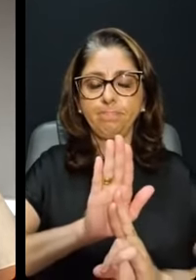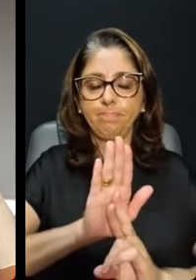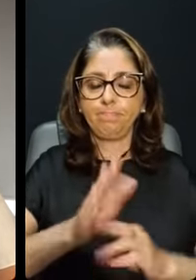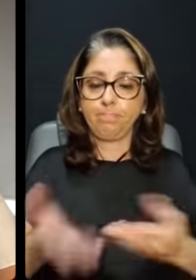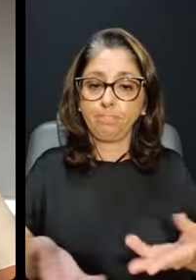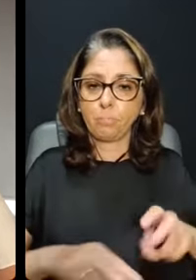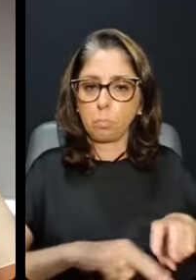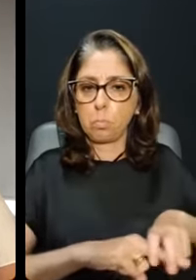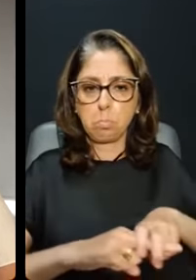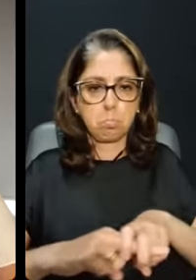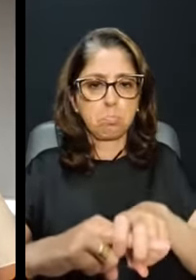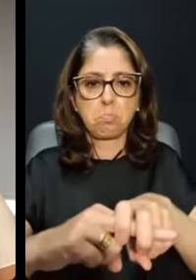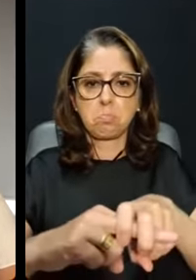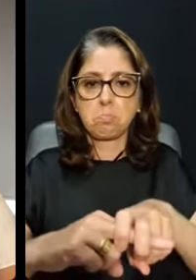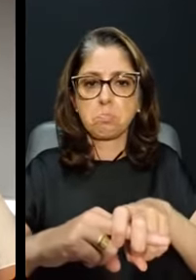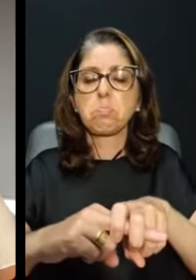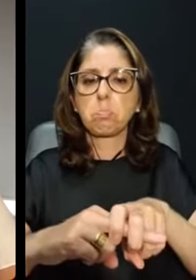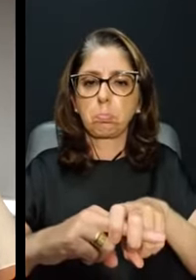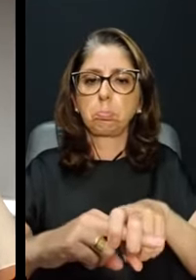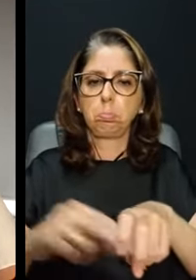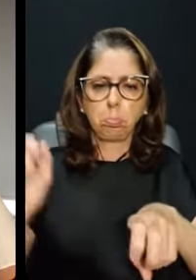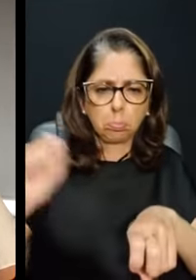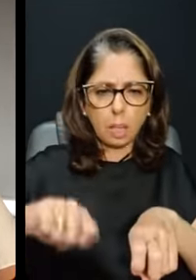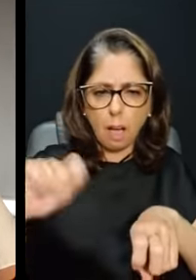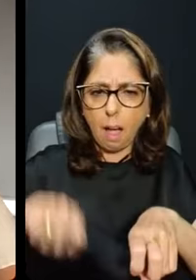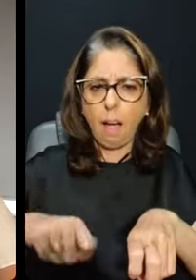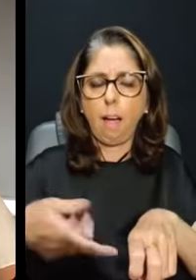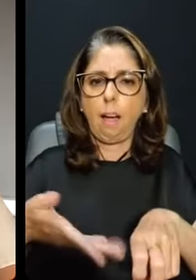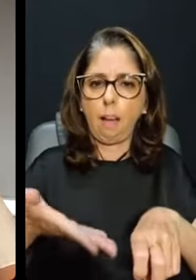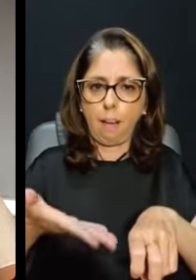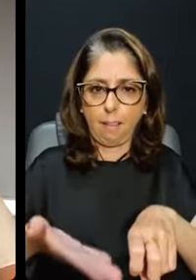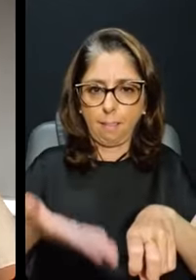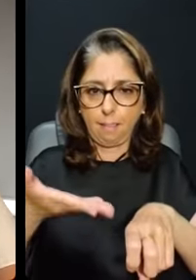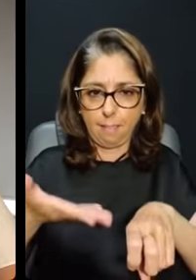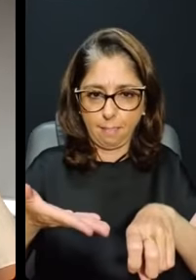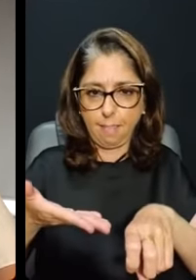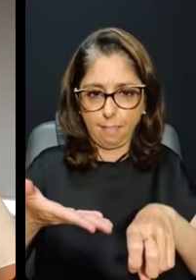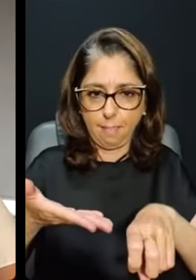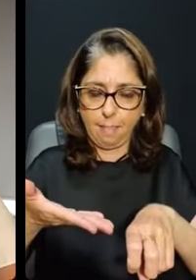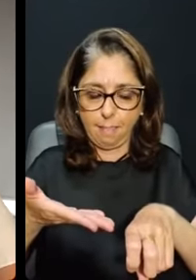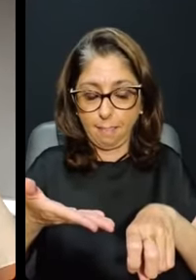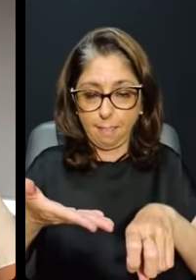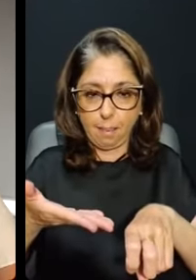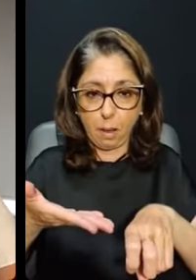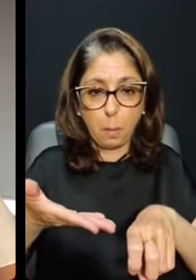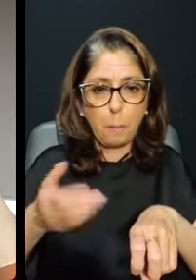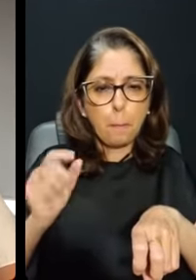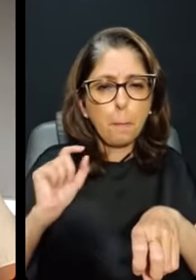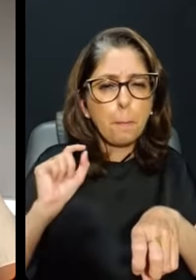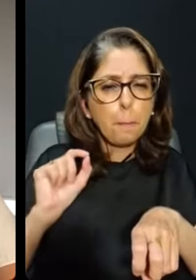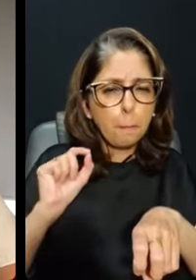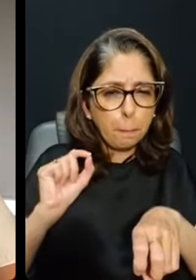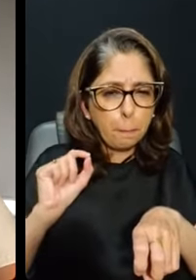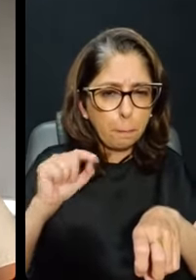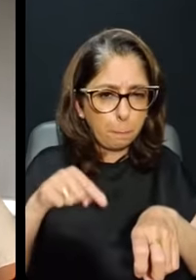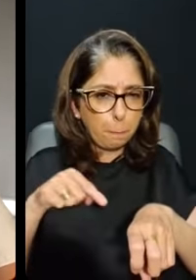eu acredito que esse personagem, eu até chamo de personagem cadeirante, ele tem que ser desconstruído para você reconstruir e enxergar a